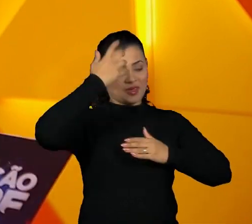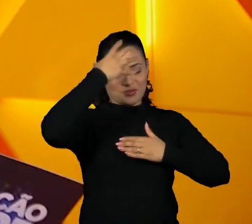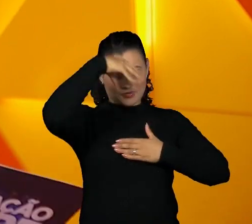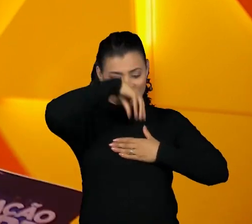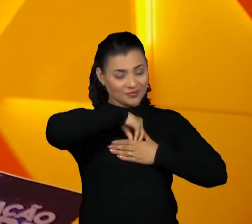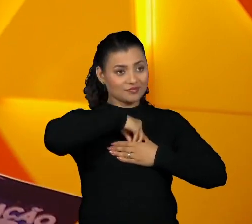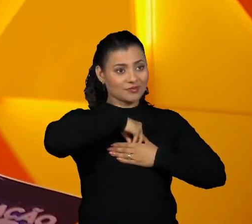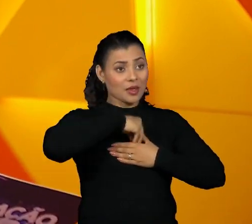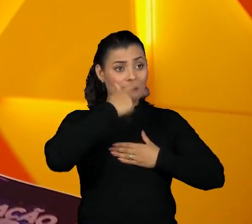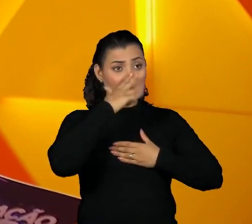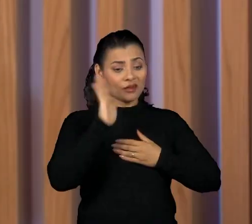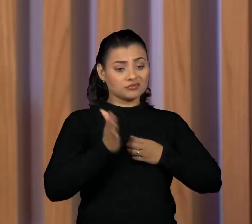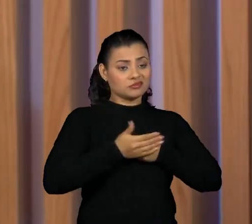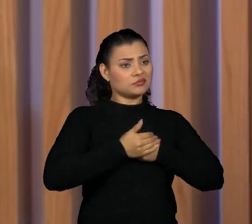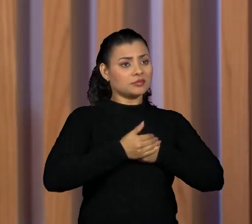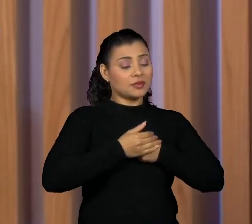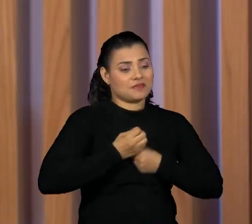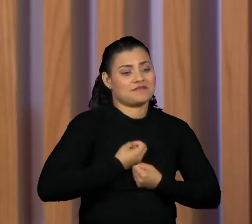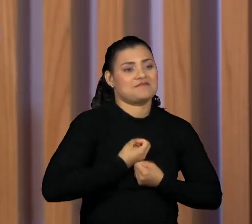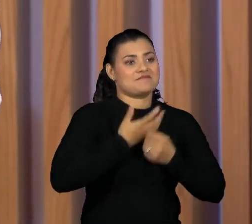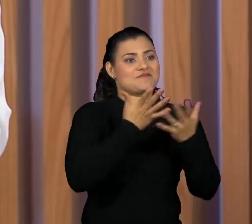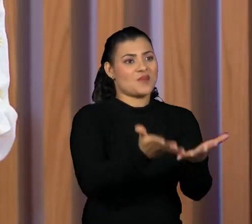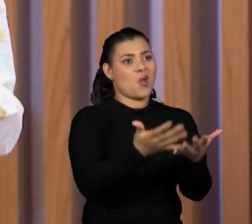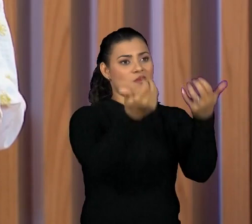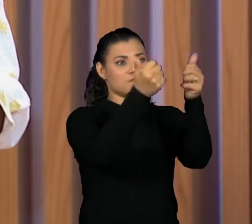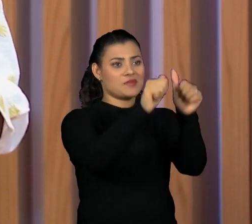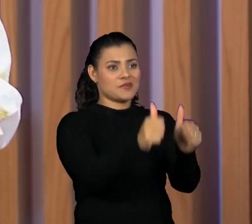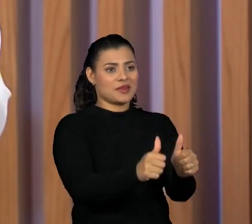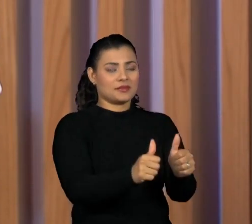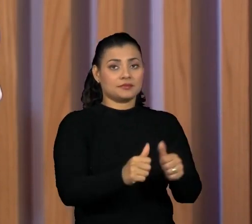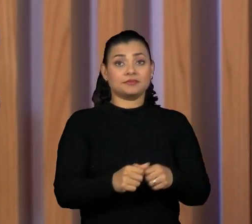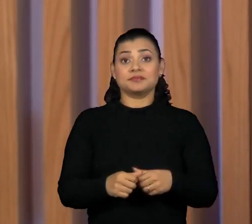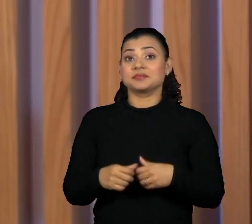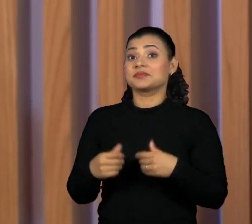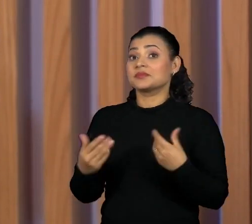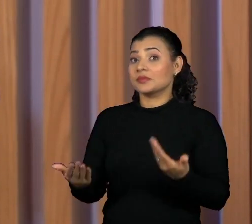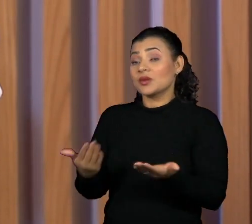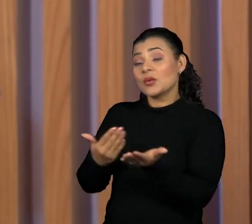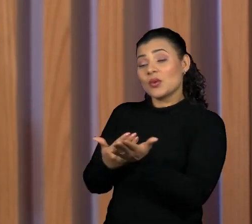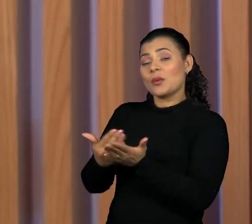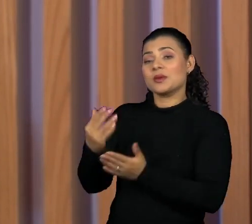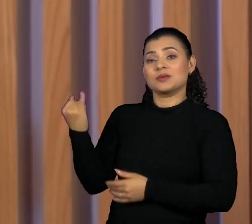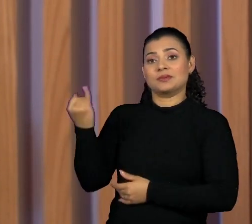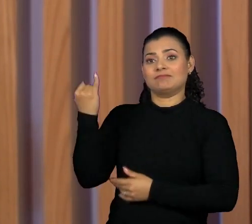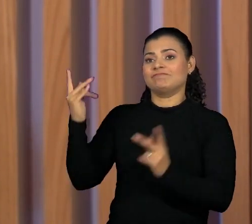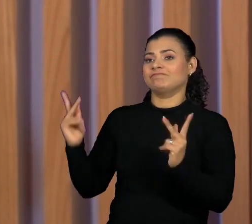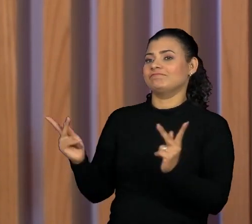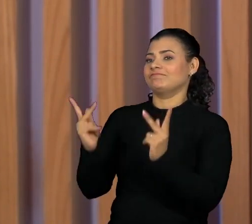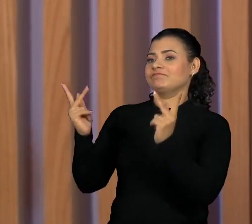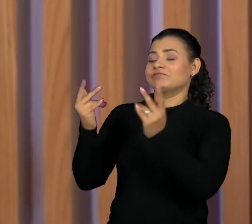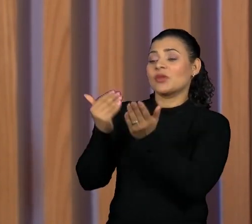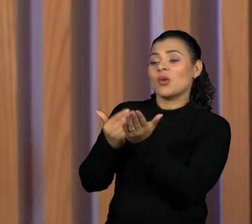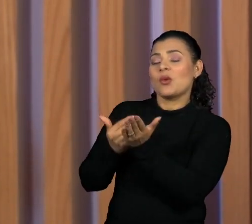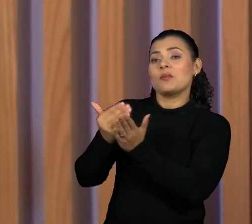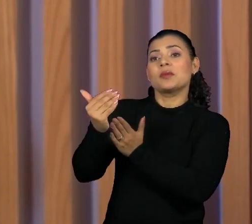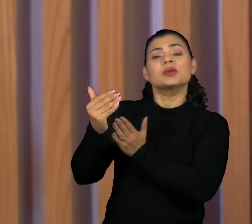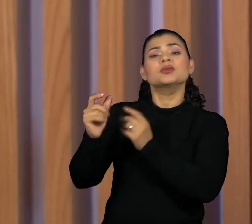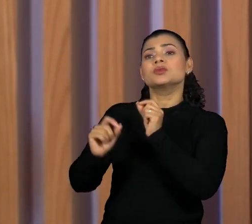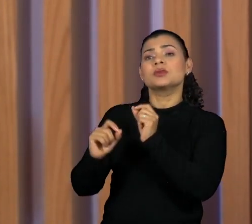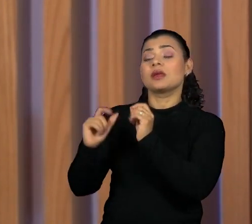vezes é invisibilizado. O começo, né? Acho que a gente tem que valorizar também os começos